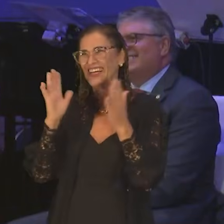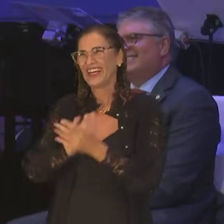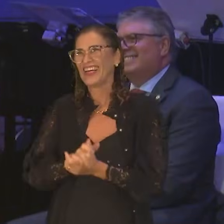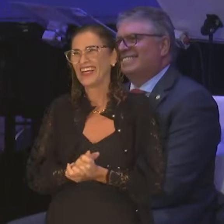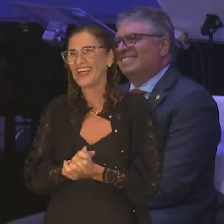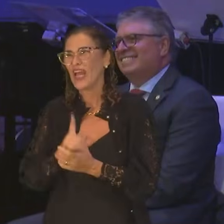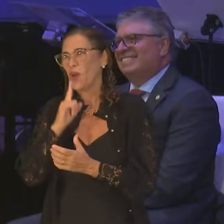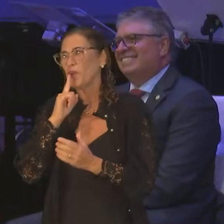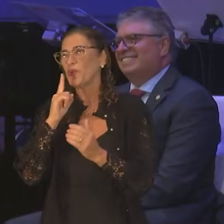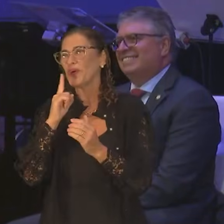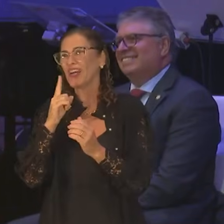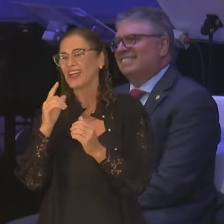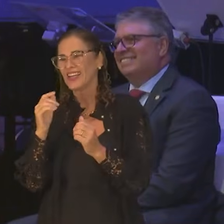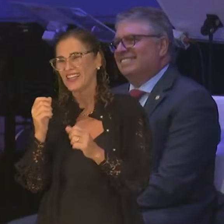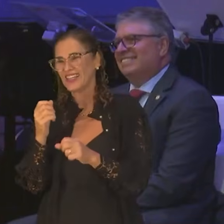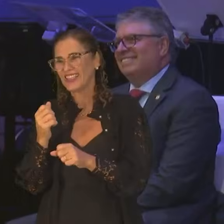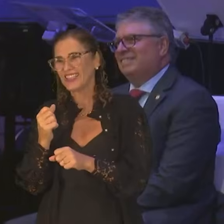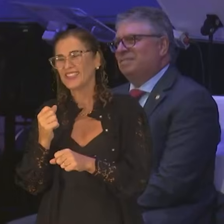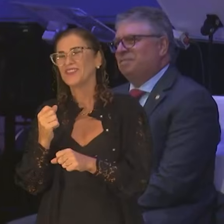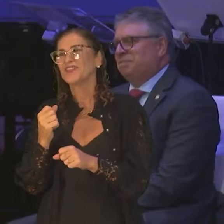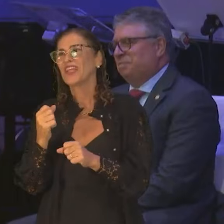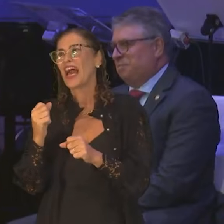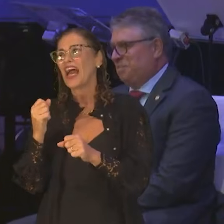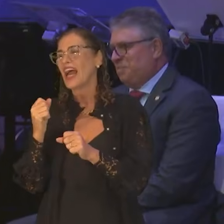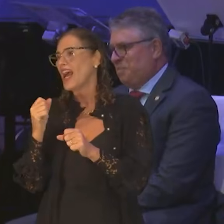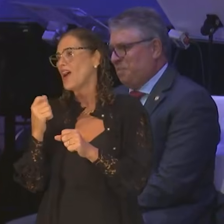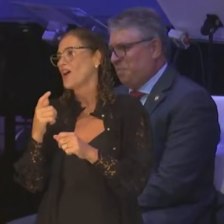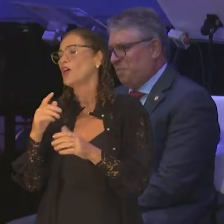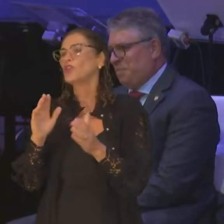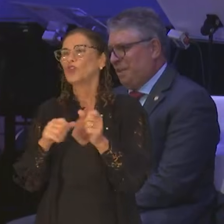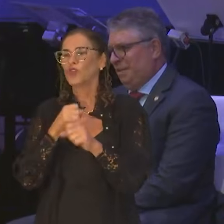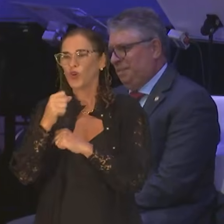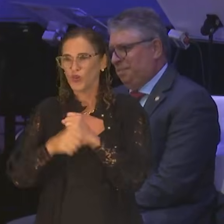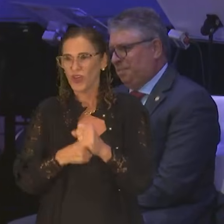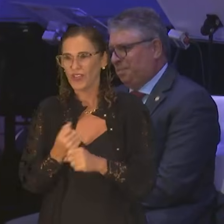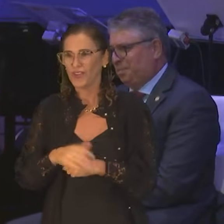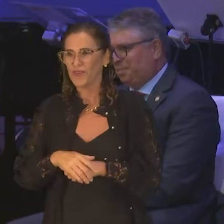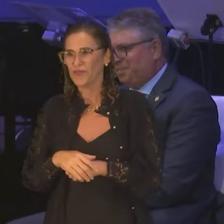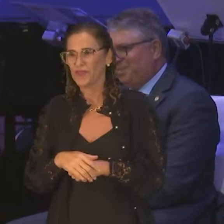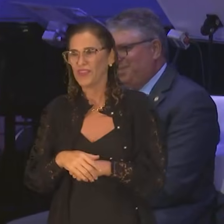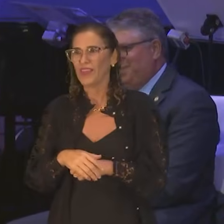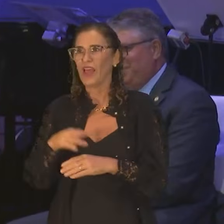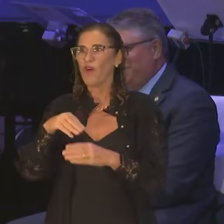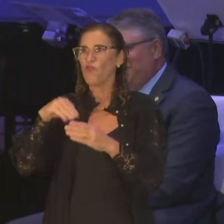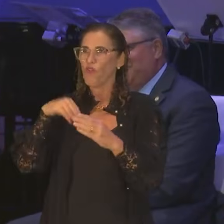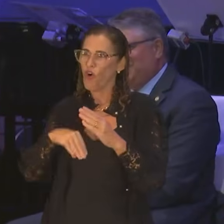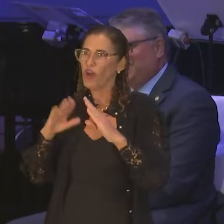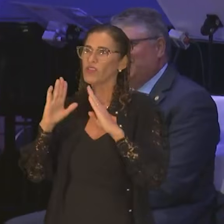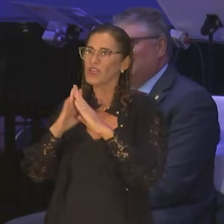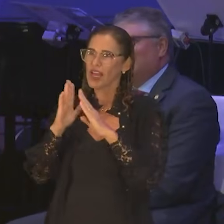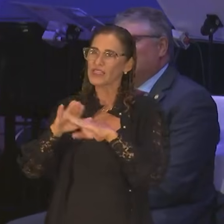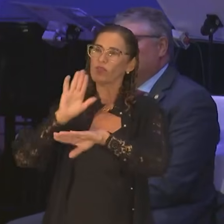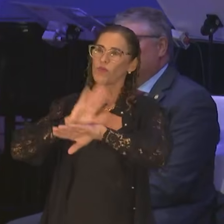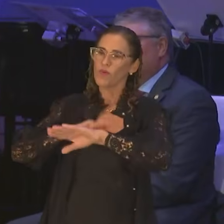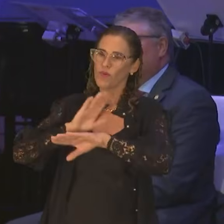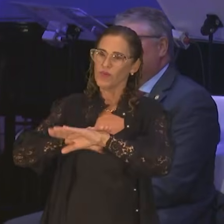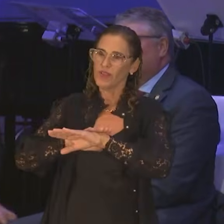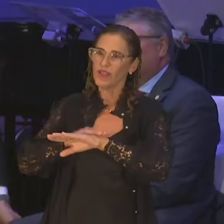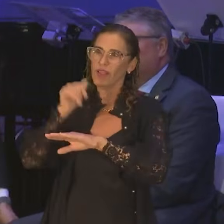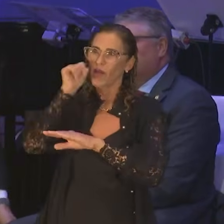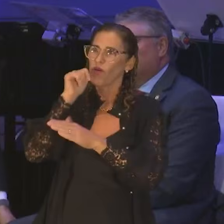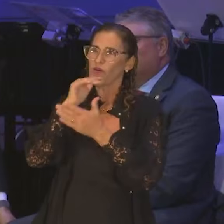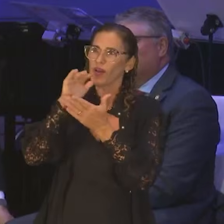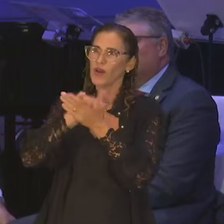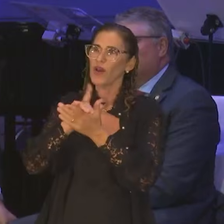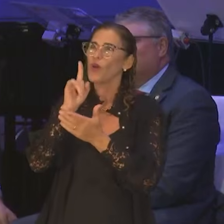pelo seu aniversário. Não é fácil você, todo ano, ficar fora de casa na hora que a esposa e